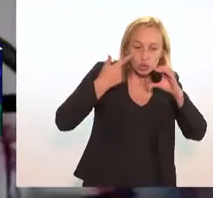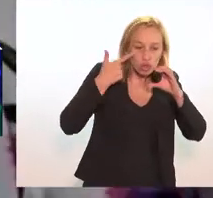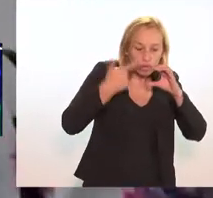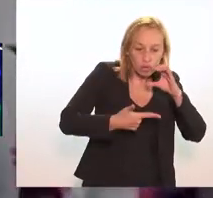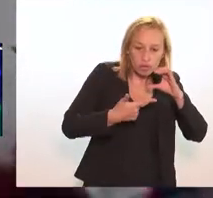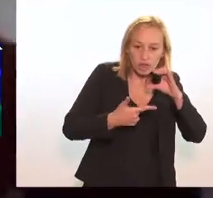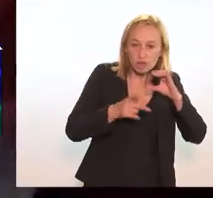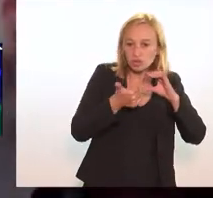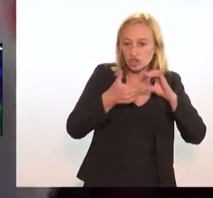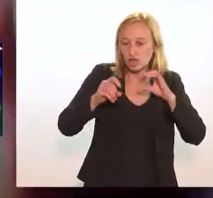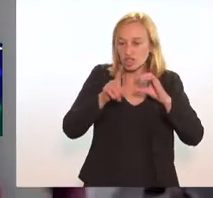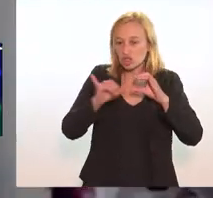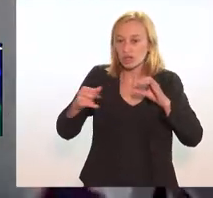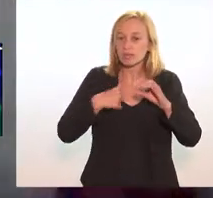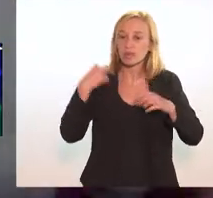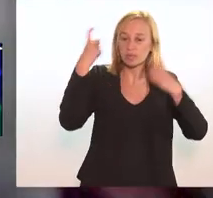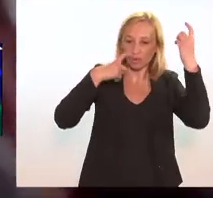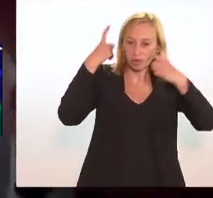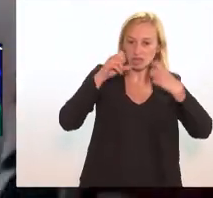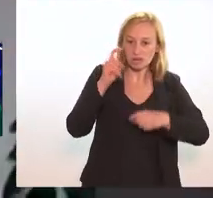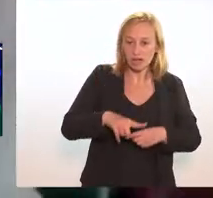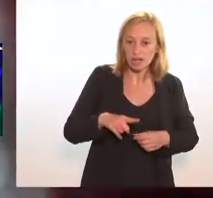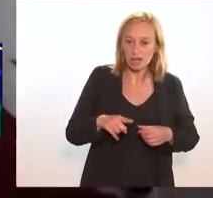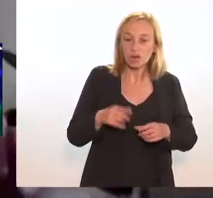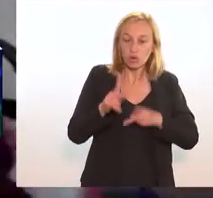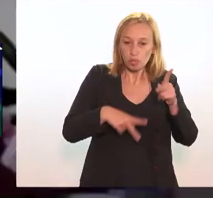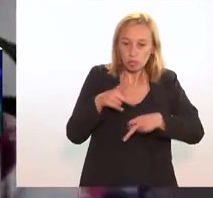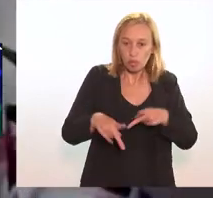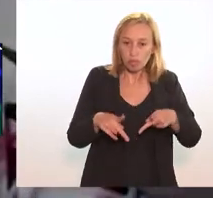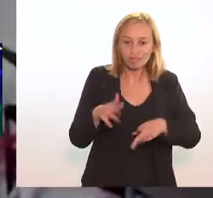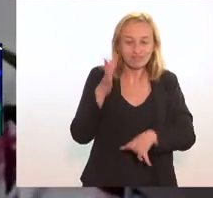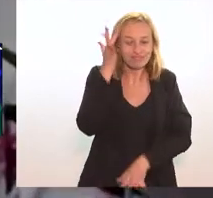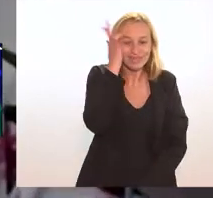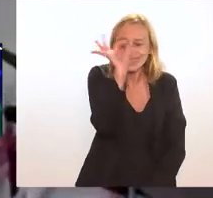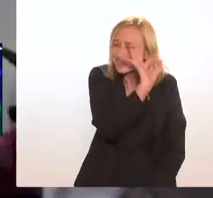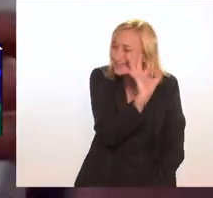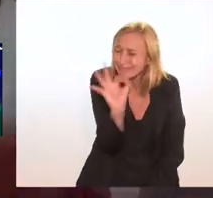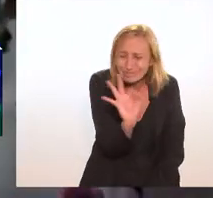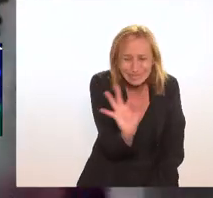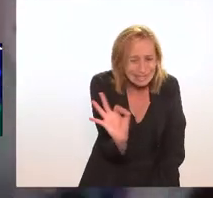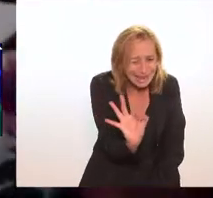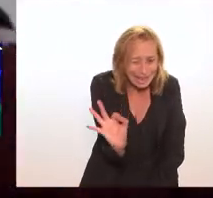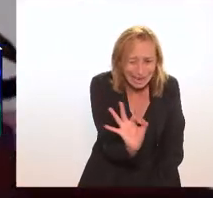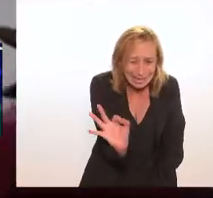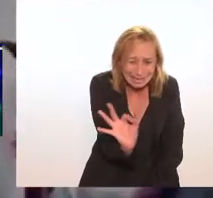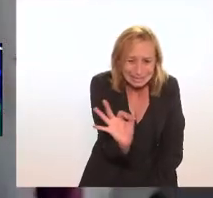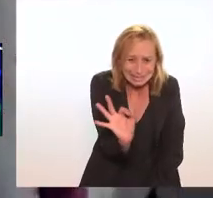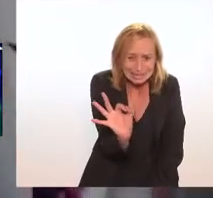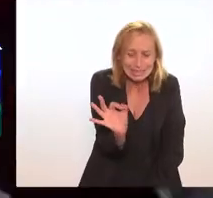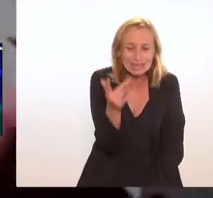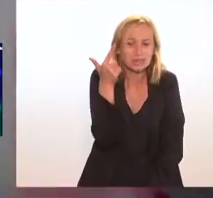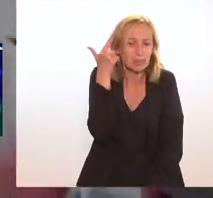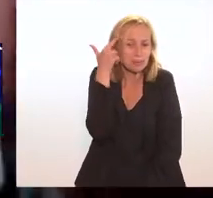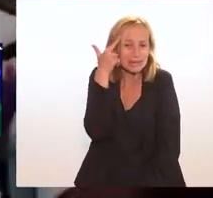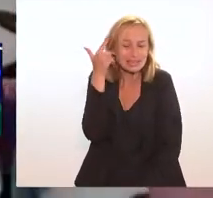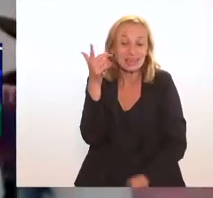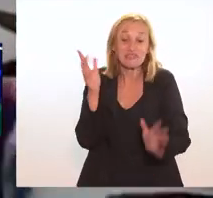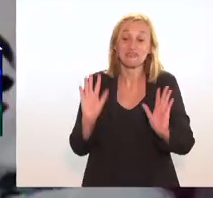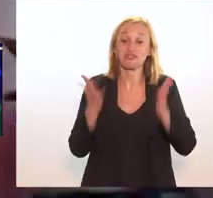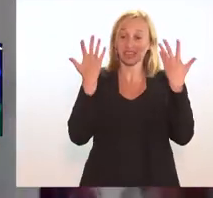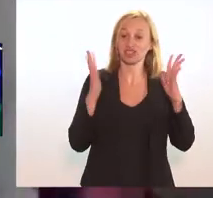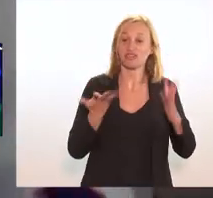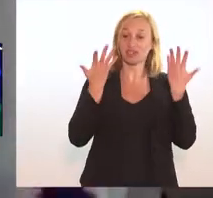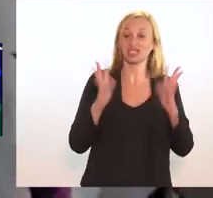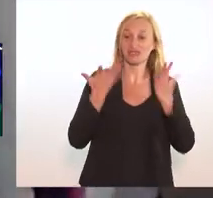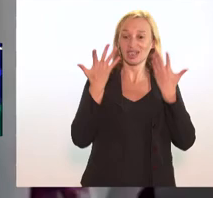10 dias. Porque a minha preocupação é, a população está entendendo, infelizmente, que é um grande feriadão. E aí, o resultado